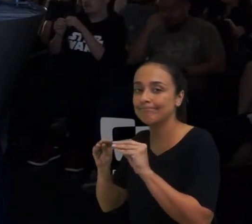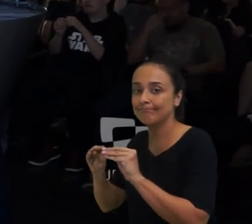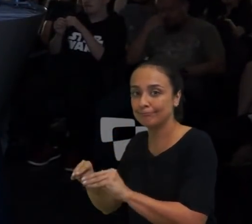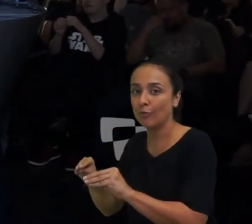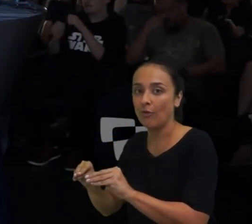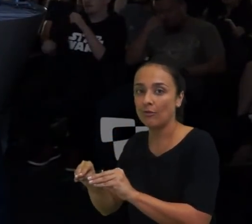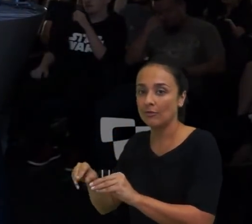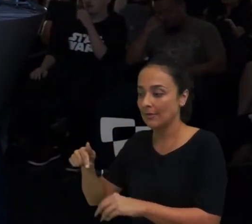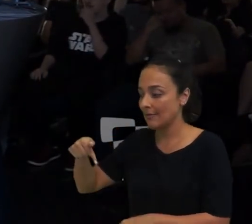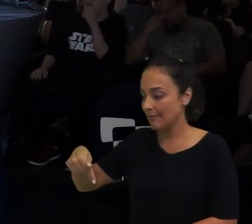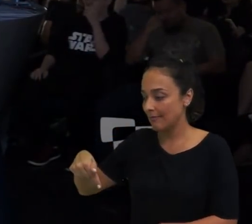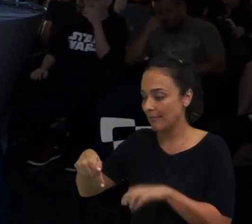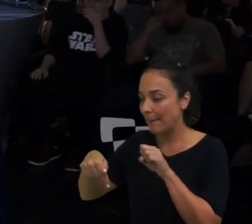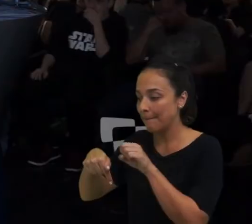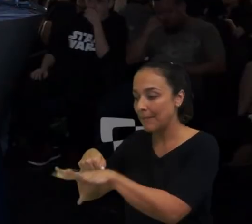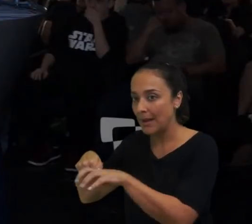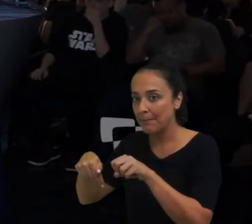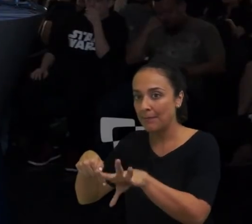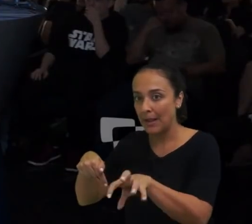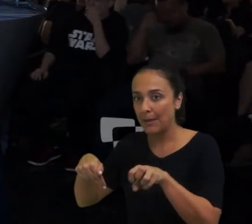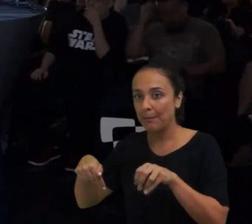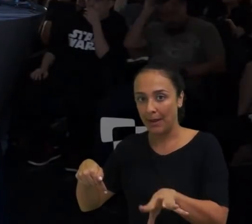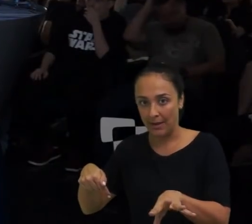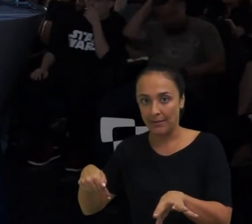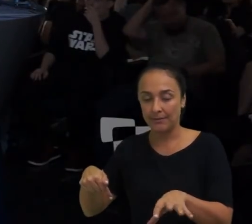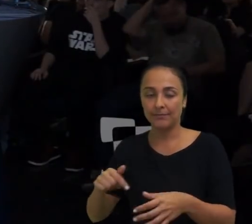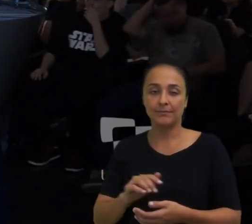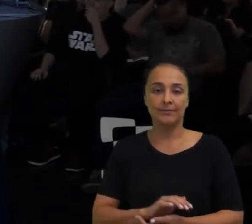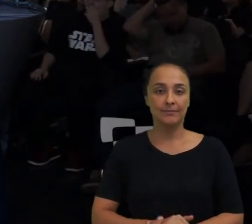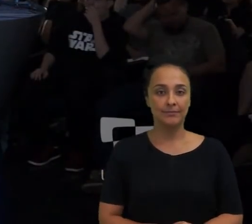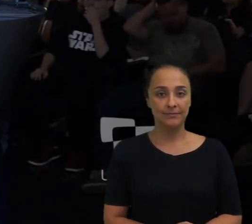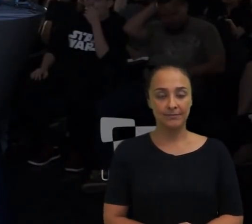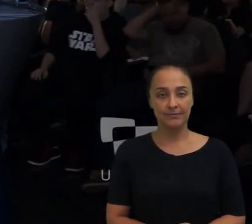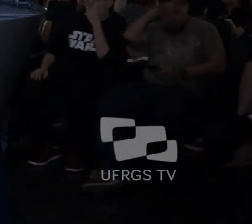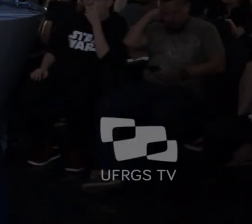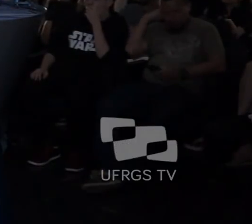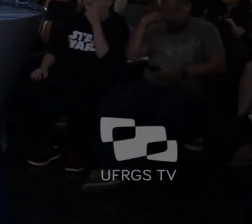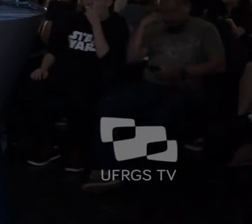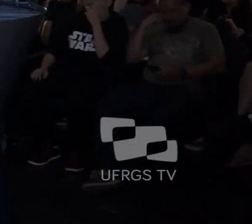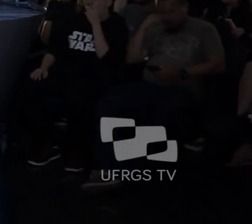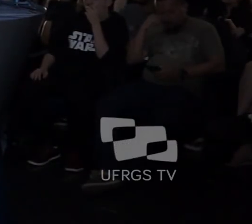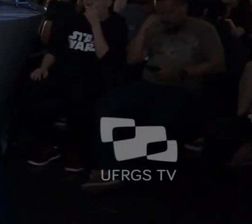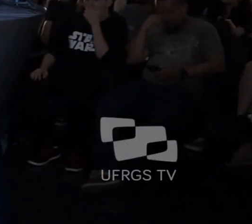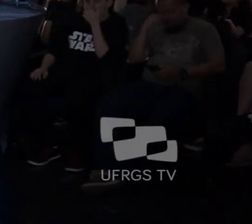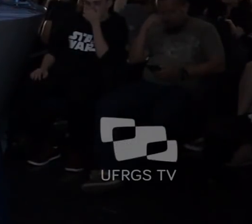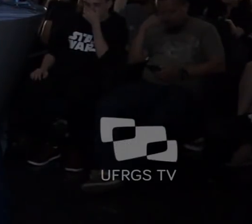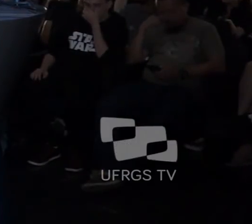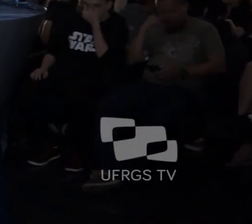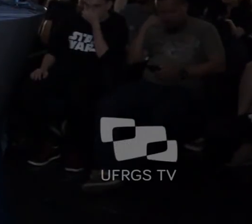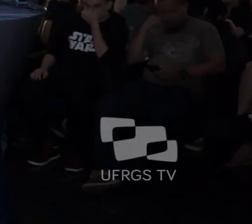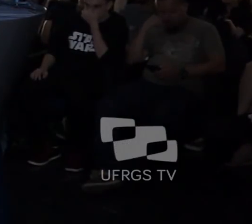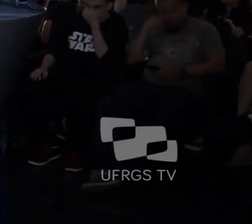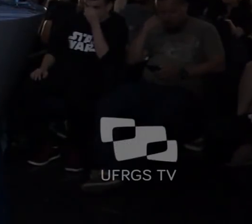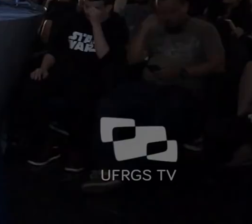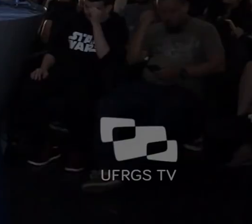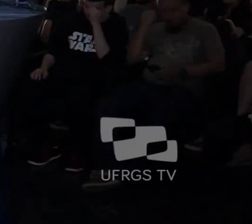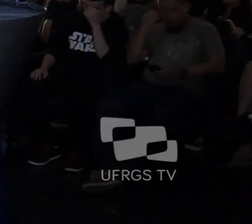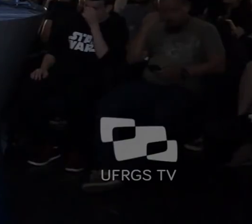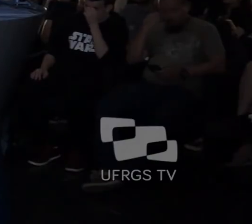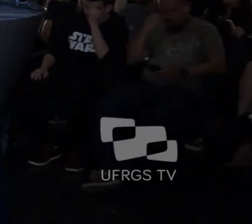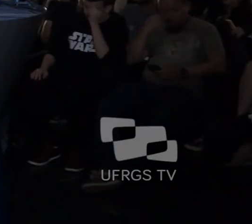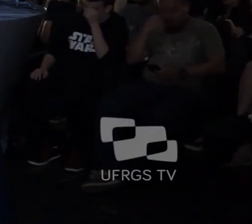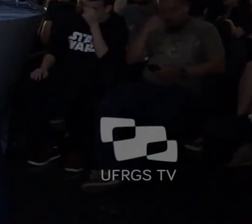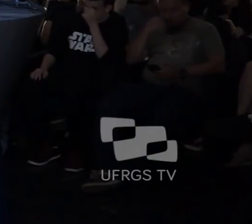só um lembrete que a atividade nuclear ela não dura para sempre, ela cessa uma vez que todo o material em torno do buraco negro é consumido.